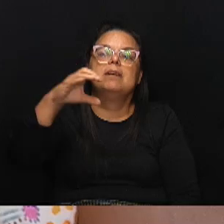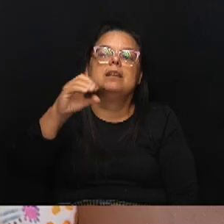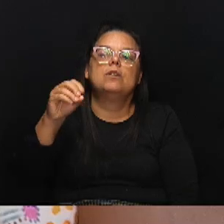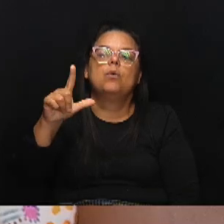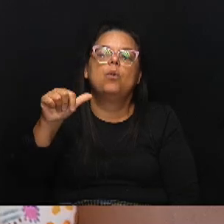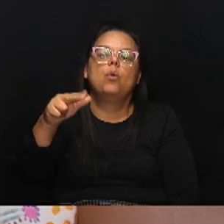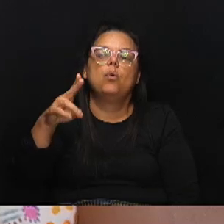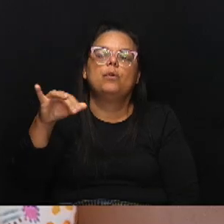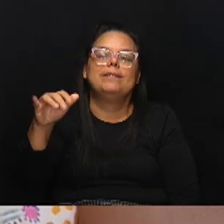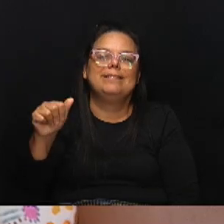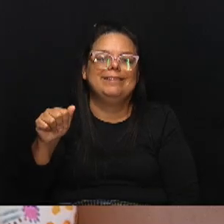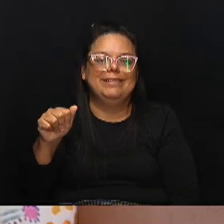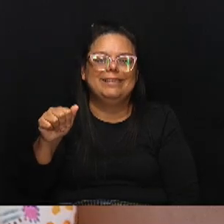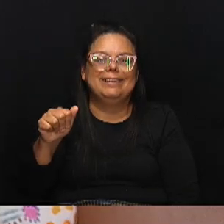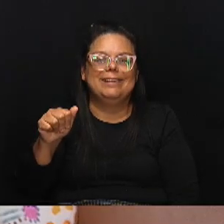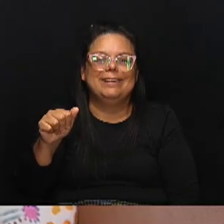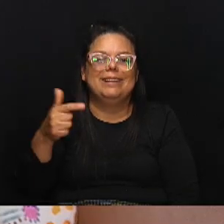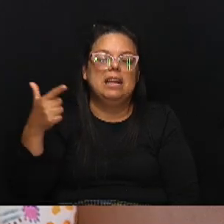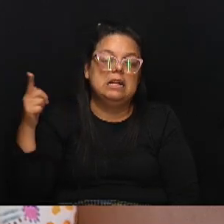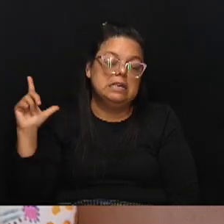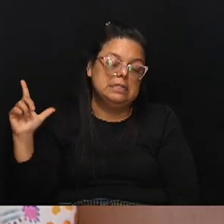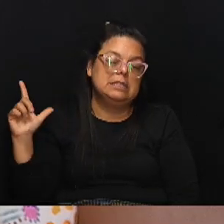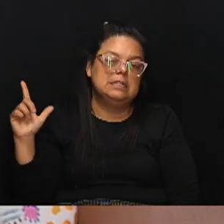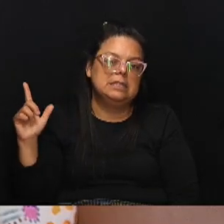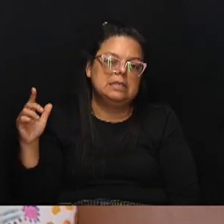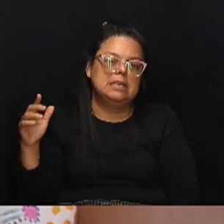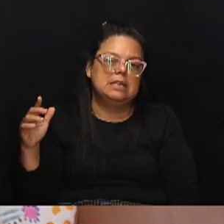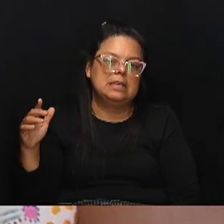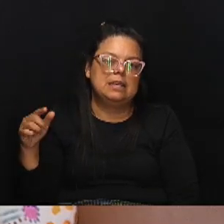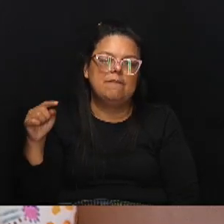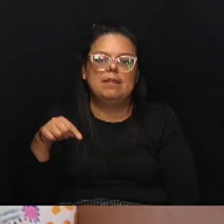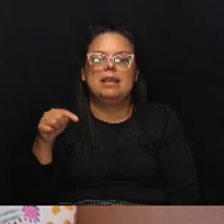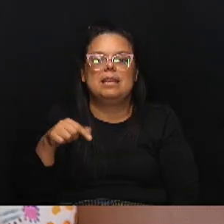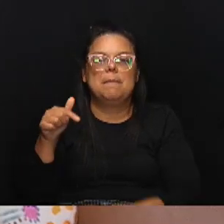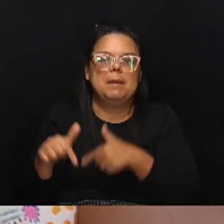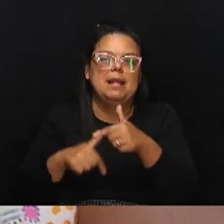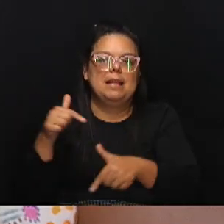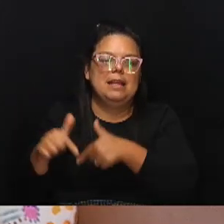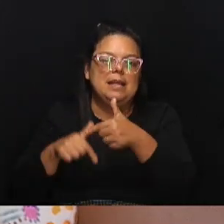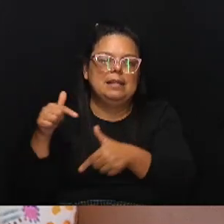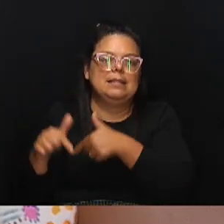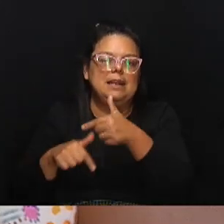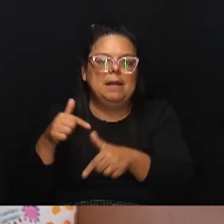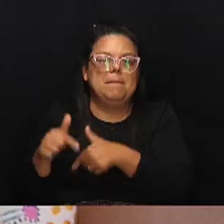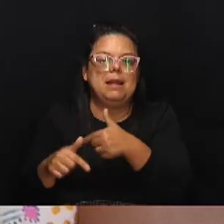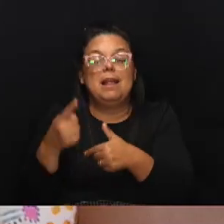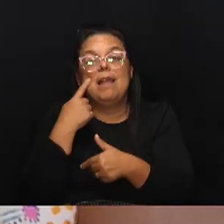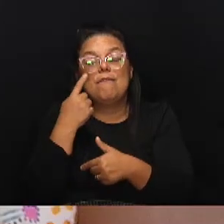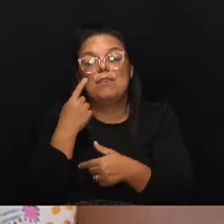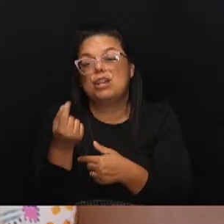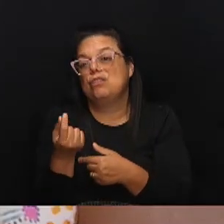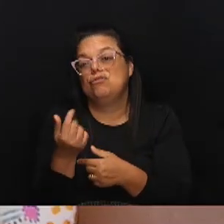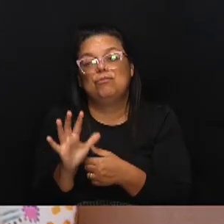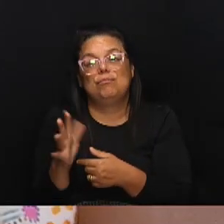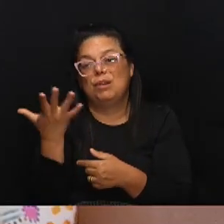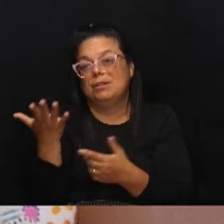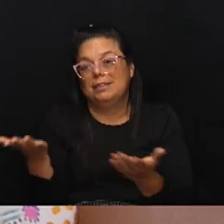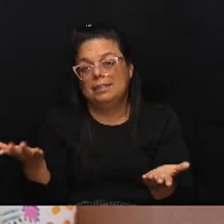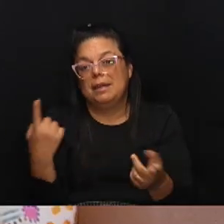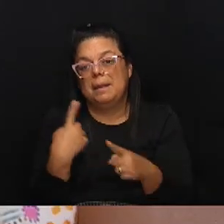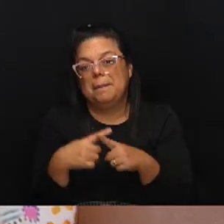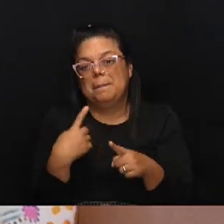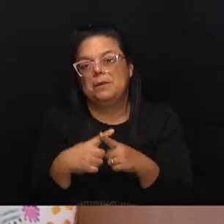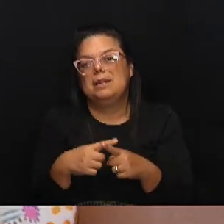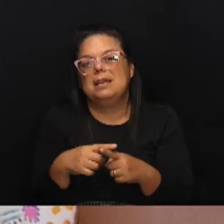antigas plantations, né? Que vêm para cá para trabalhar a troca e ver que o dinheiro não acontece, né? Porque o imigrante